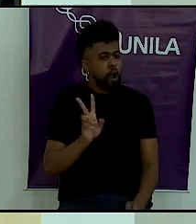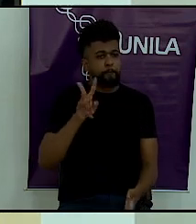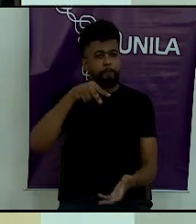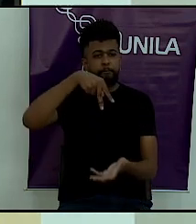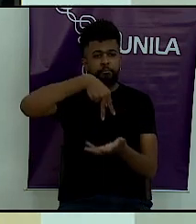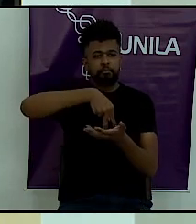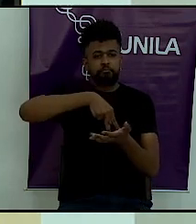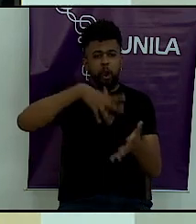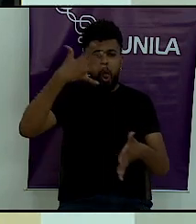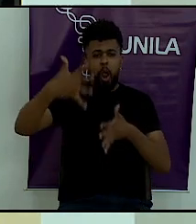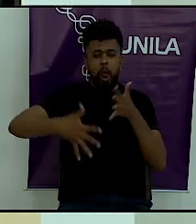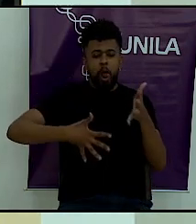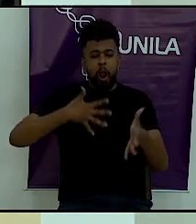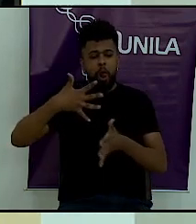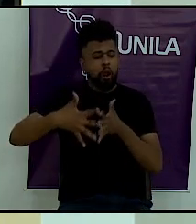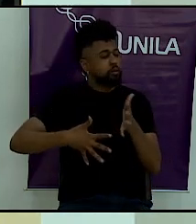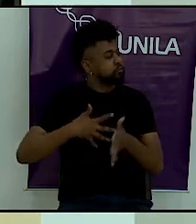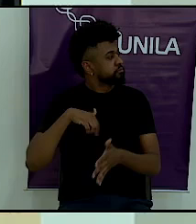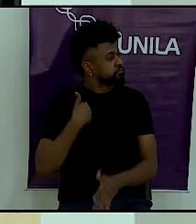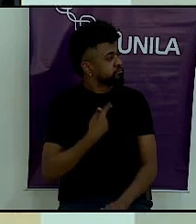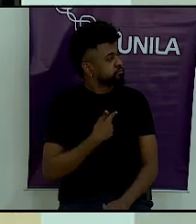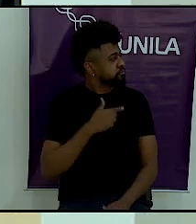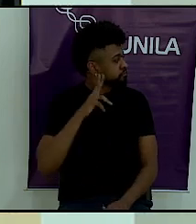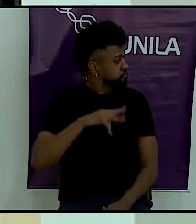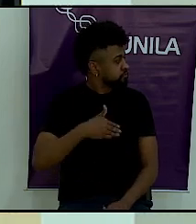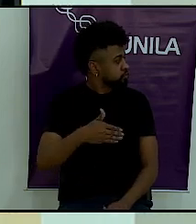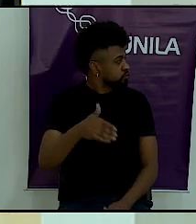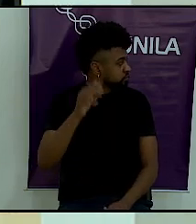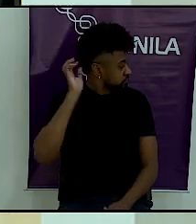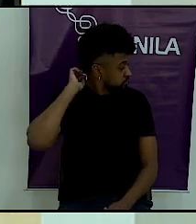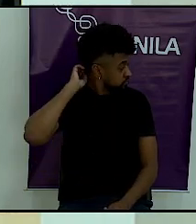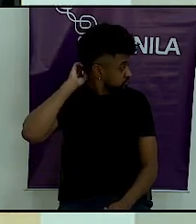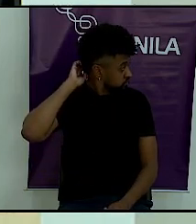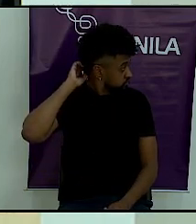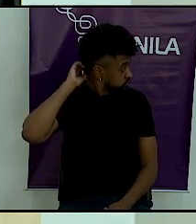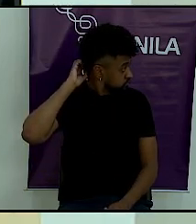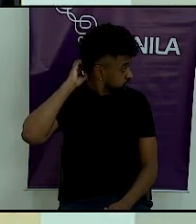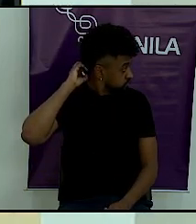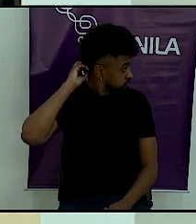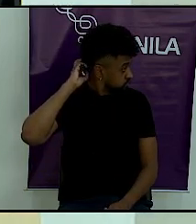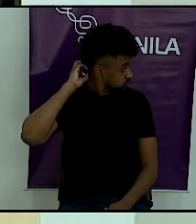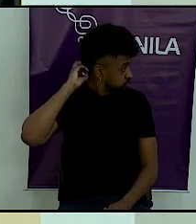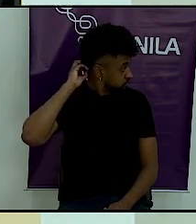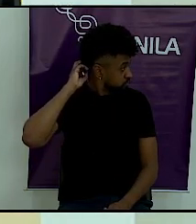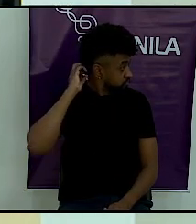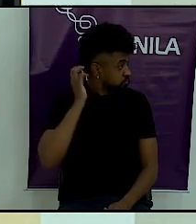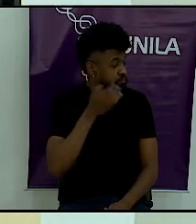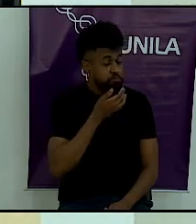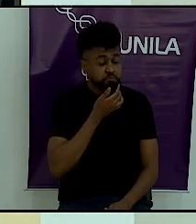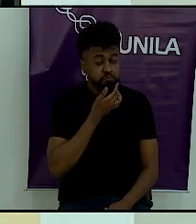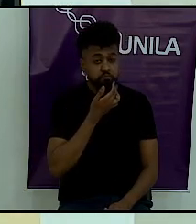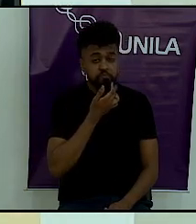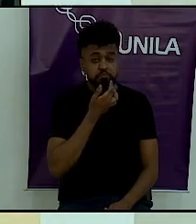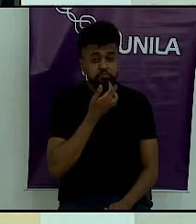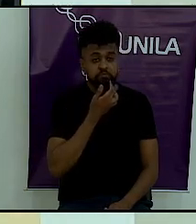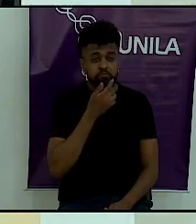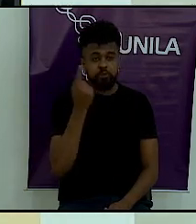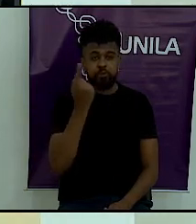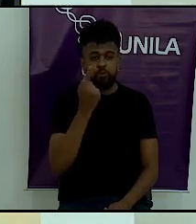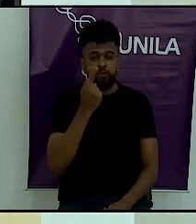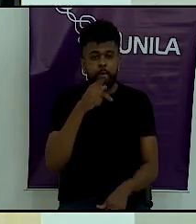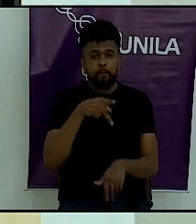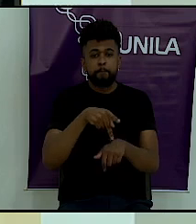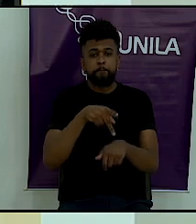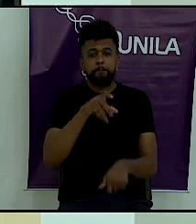frente, apresenta e aí a gente vai dando sequência. Tá bem? Bom, a primeira aqui é da pós-graduação em